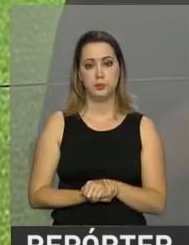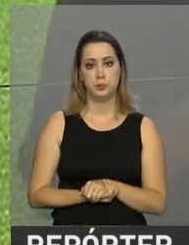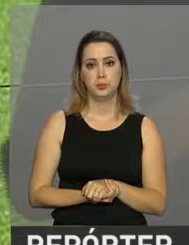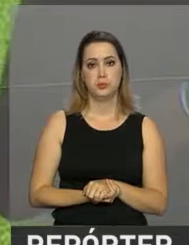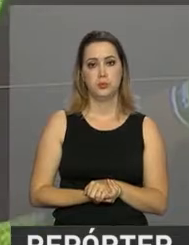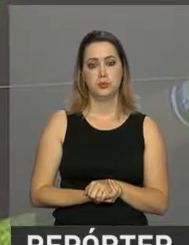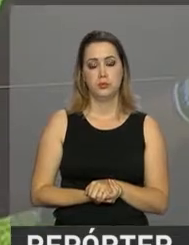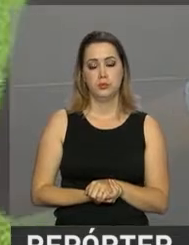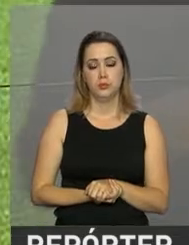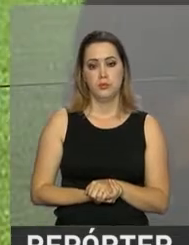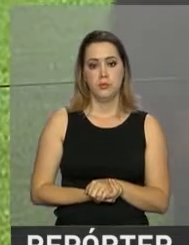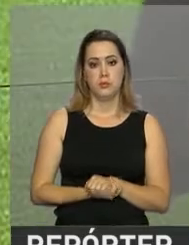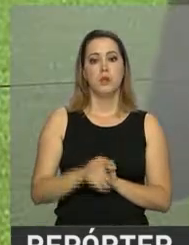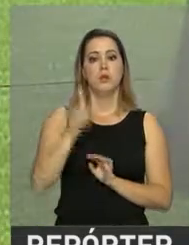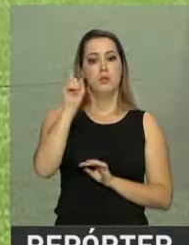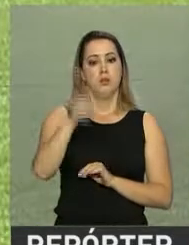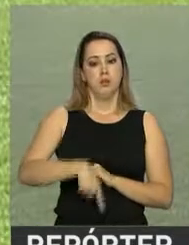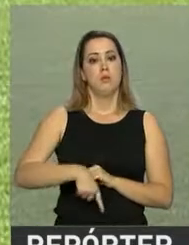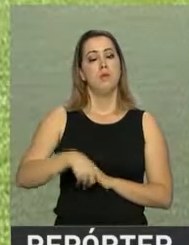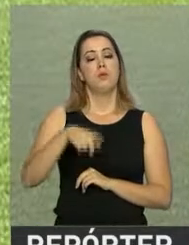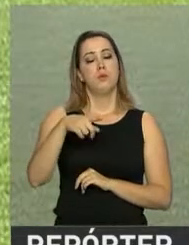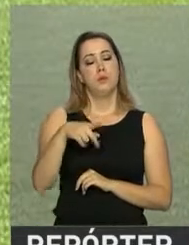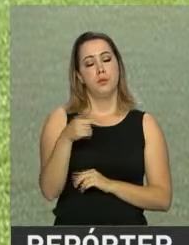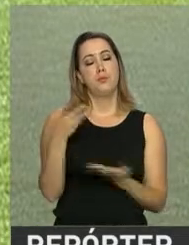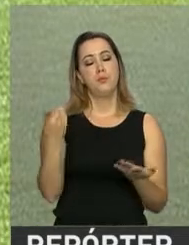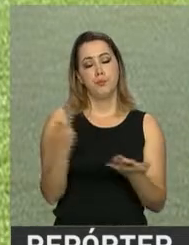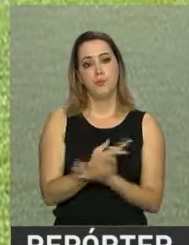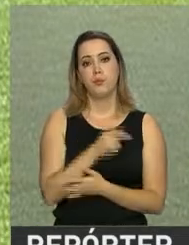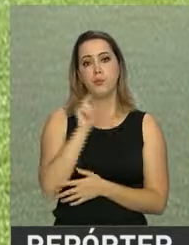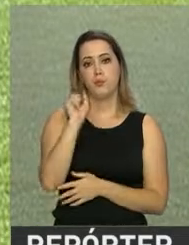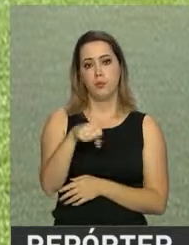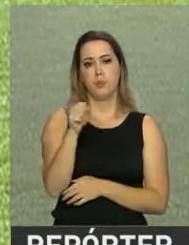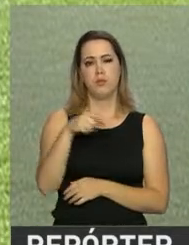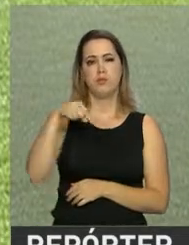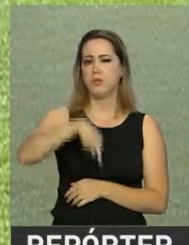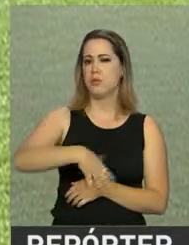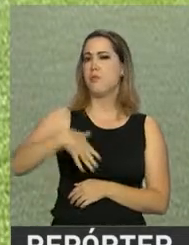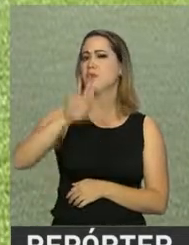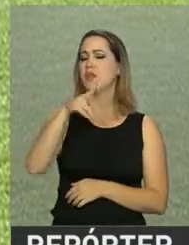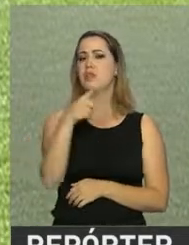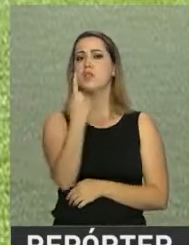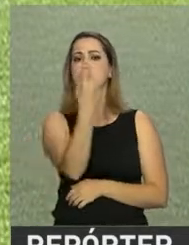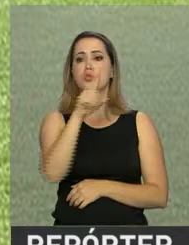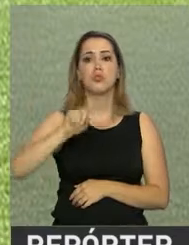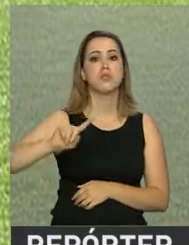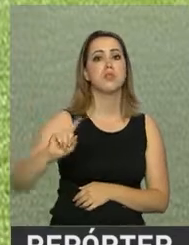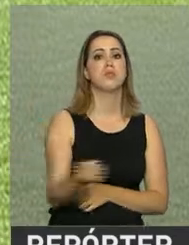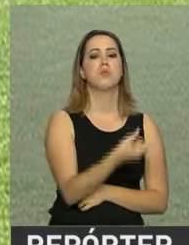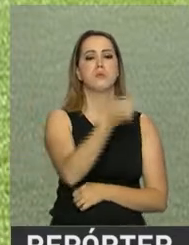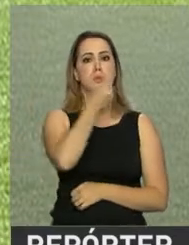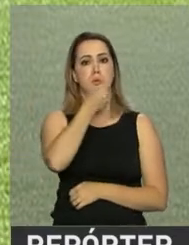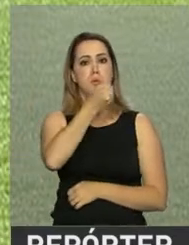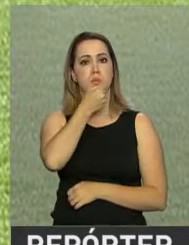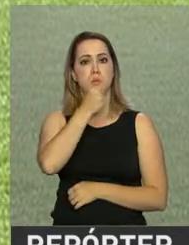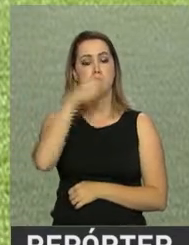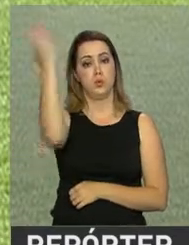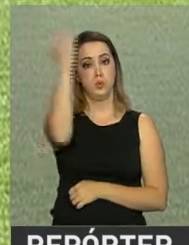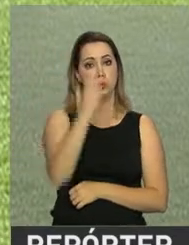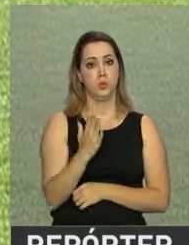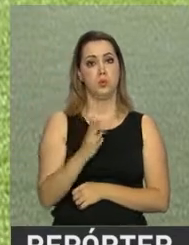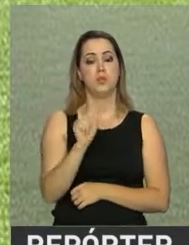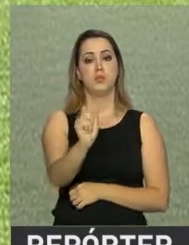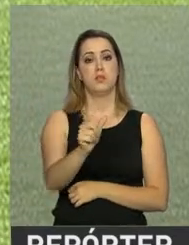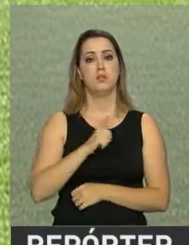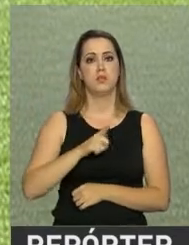É isso mesmo, Zé Luiz. A prova dessa comoção é que há aqui mais de 1.000 jornalistas do Brasil, mas não só do Brasil.